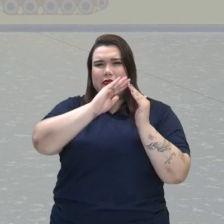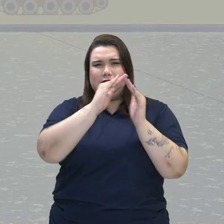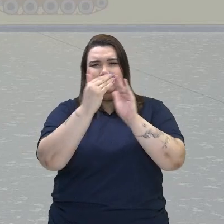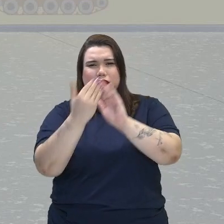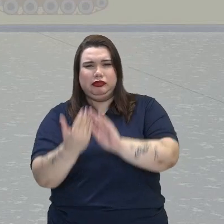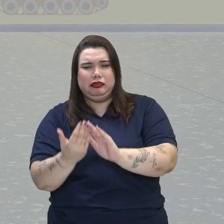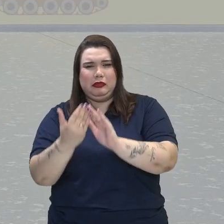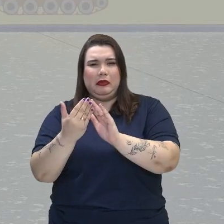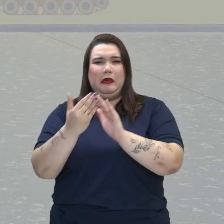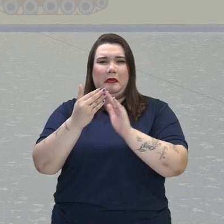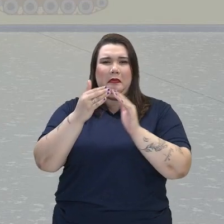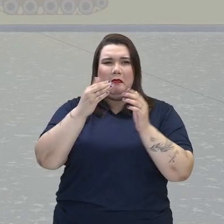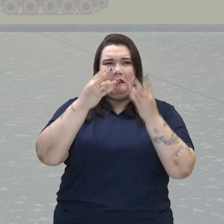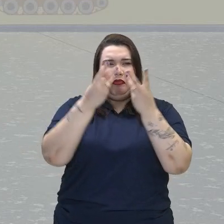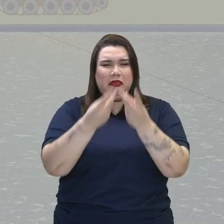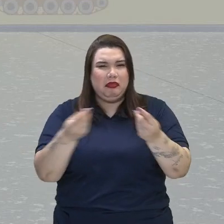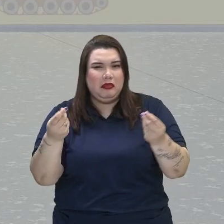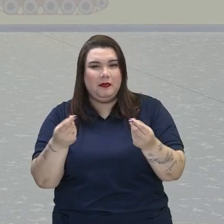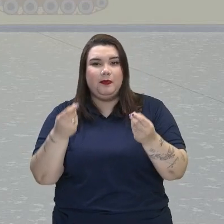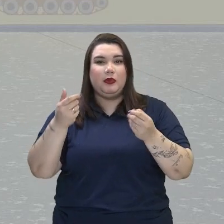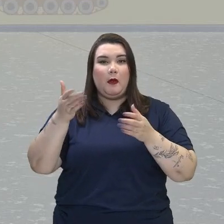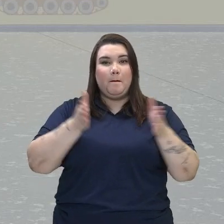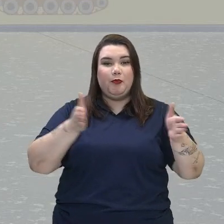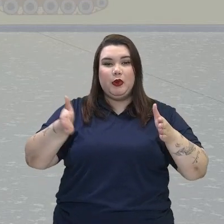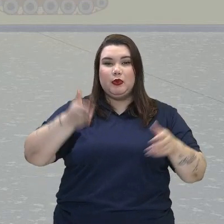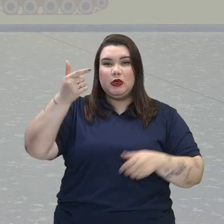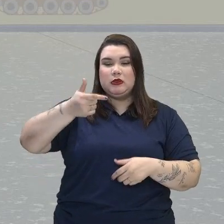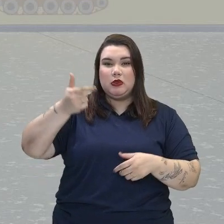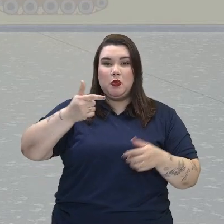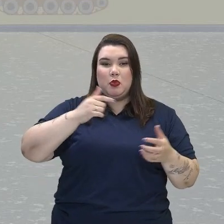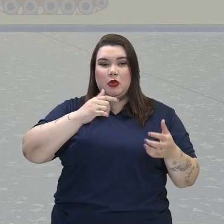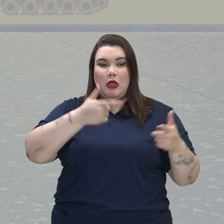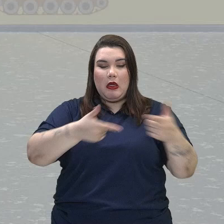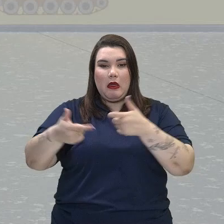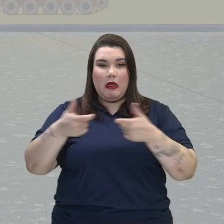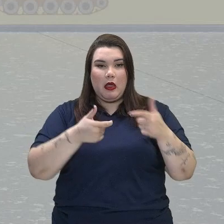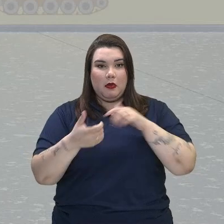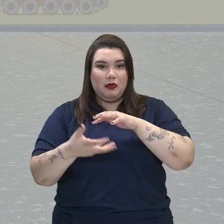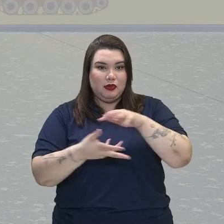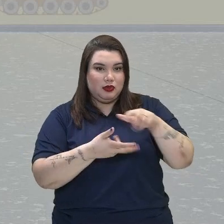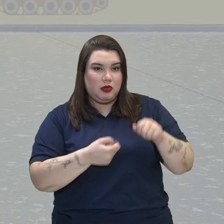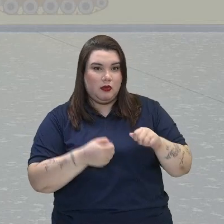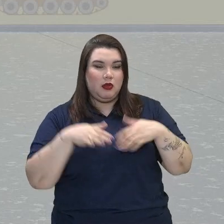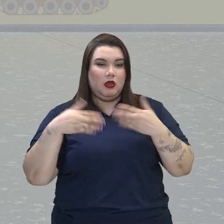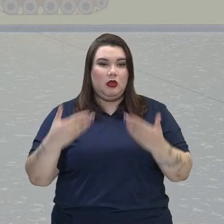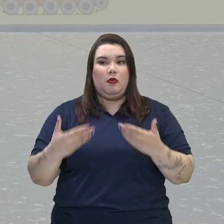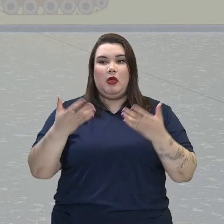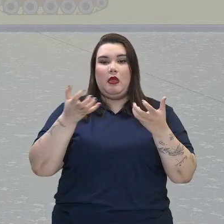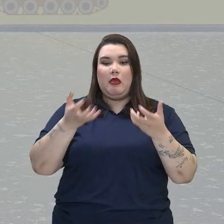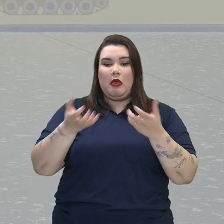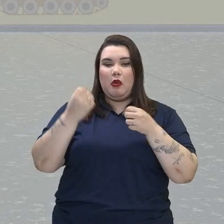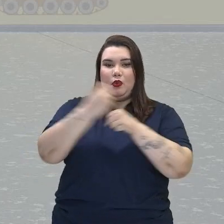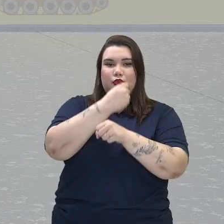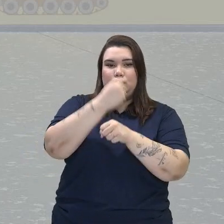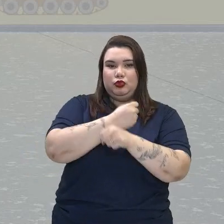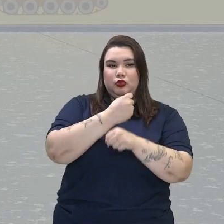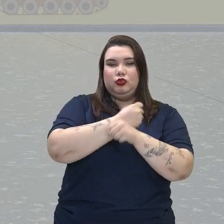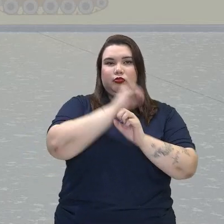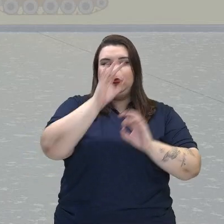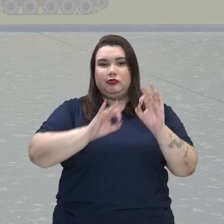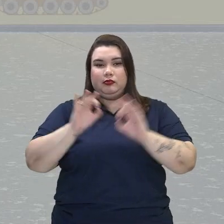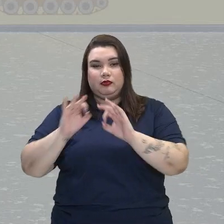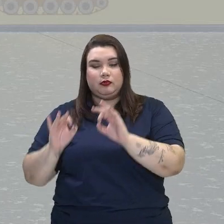ou melhor, durante a Segunda Guerra Mundial, né? Então, além de recuperar as economias devastadas,